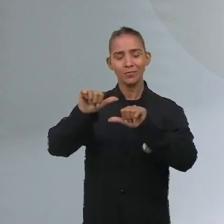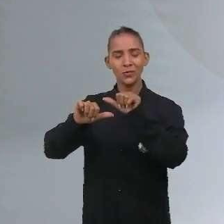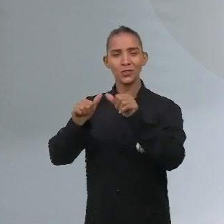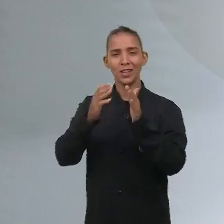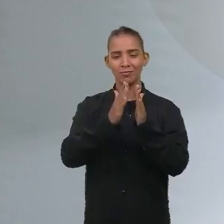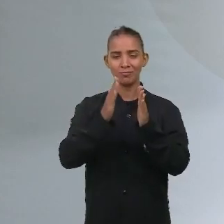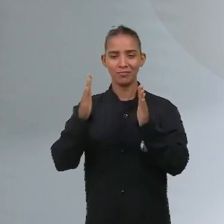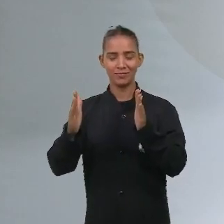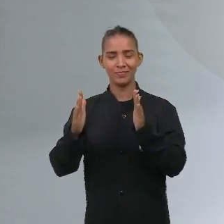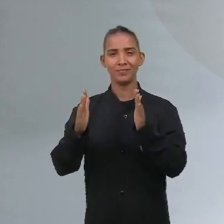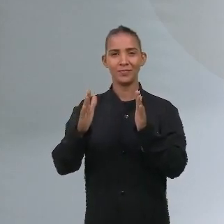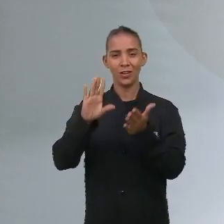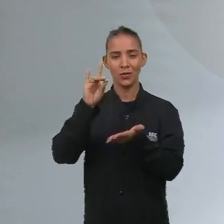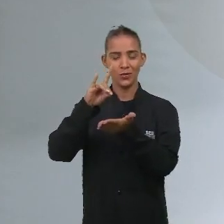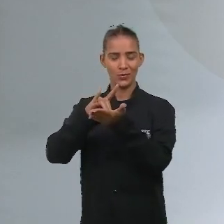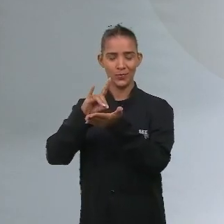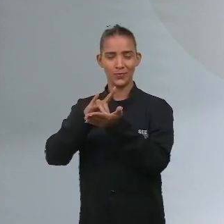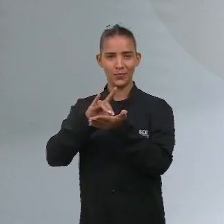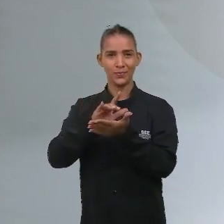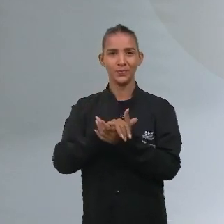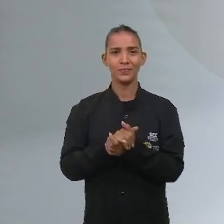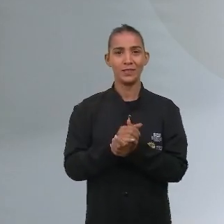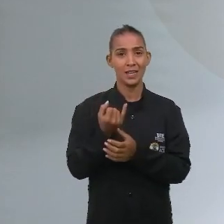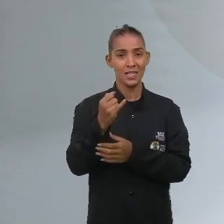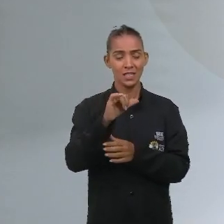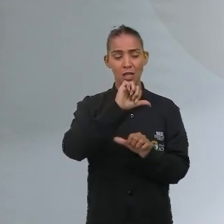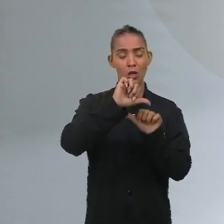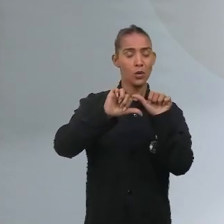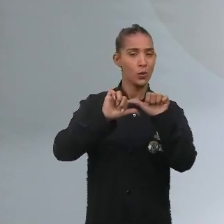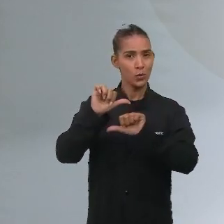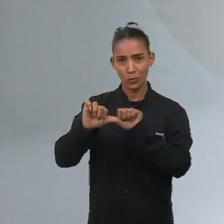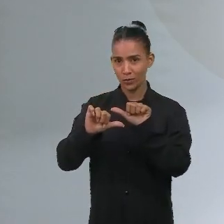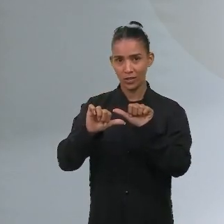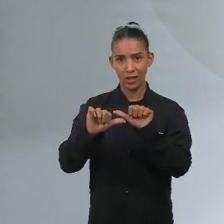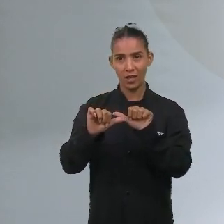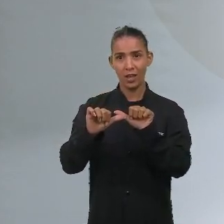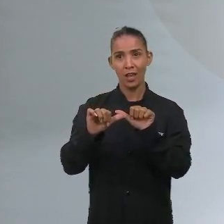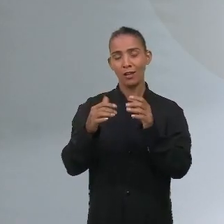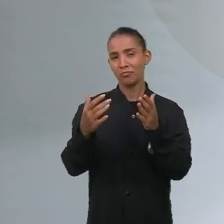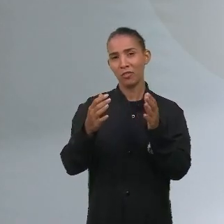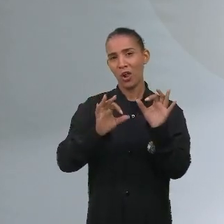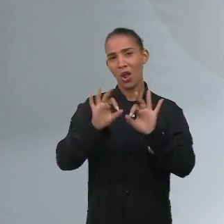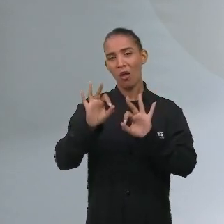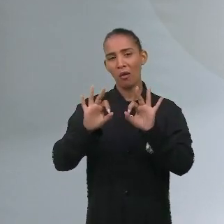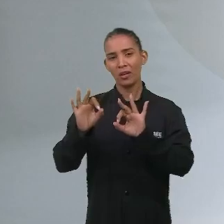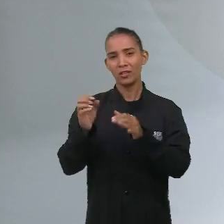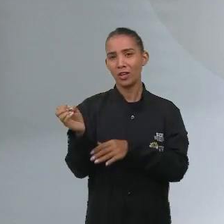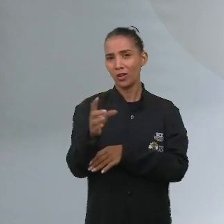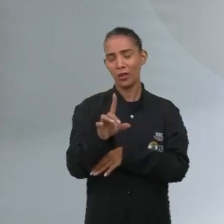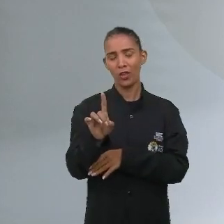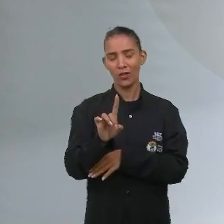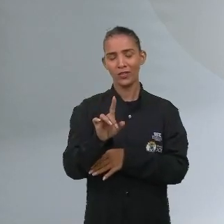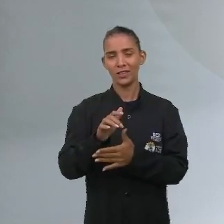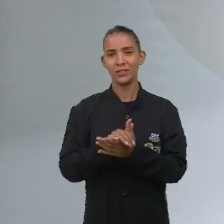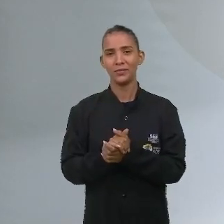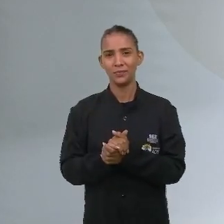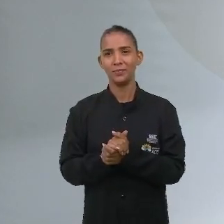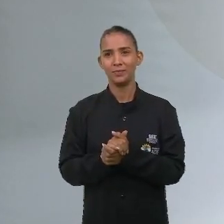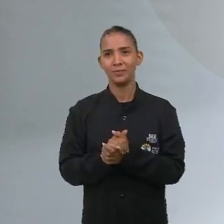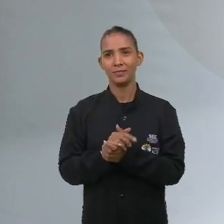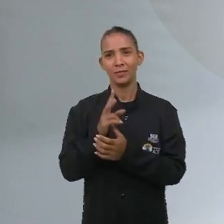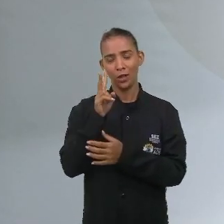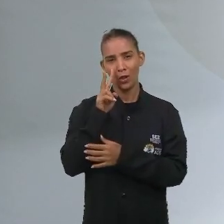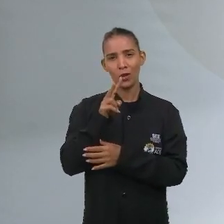objeto fixado. Se você não mudar, não vai configurar uma nova configuração, como nós vimos